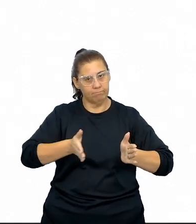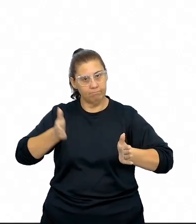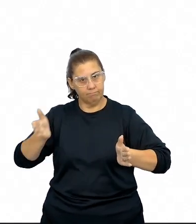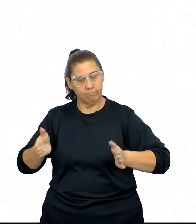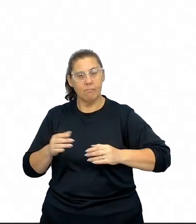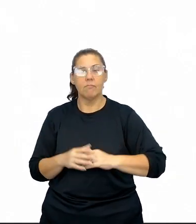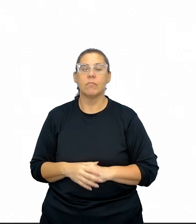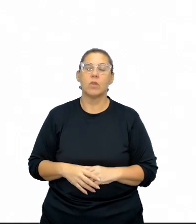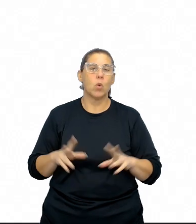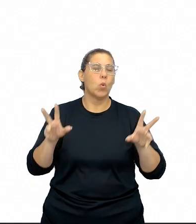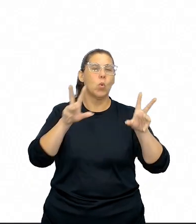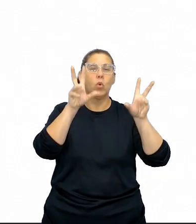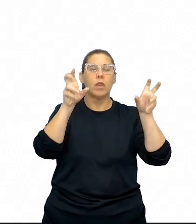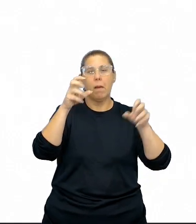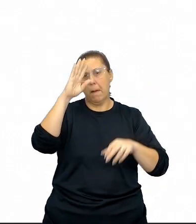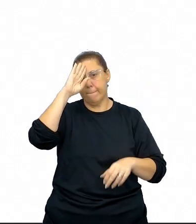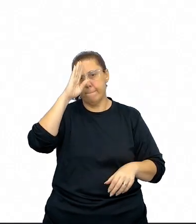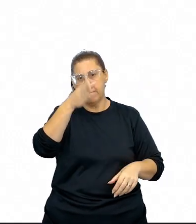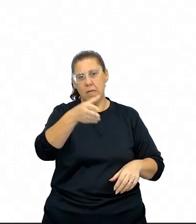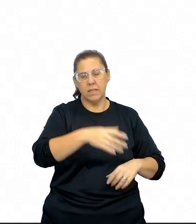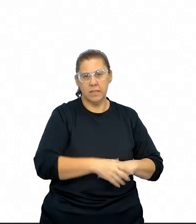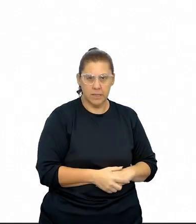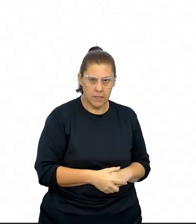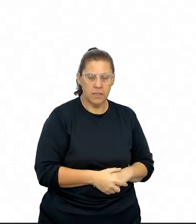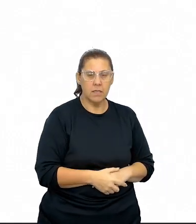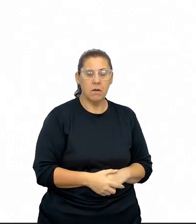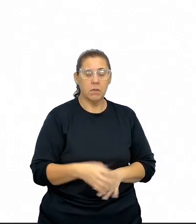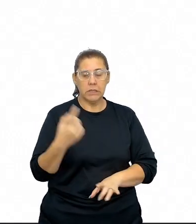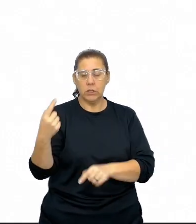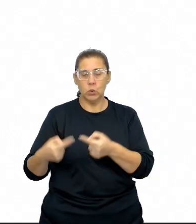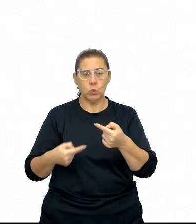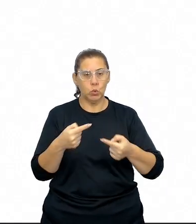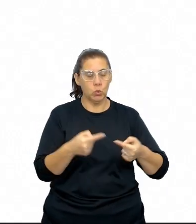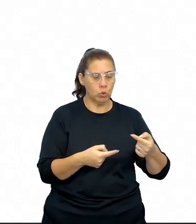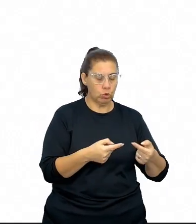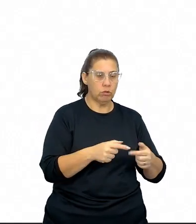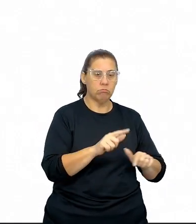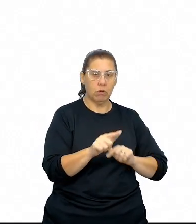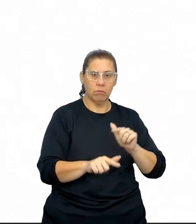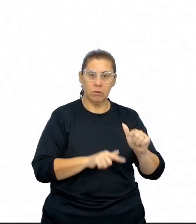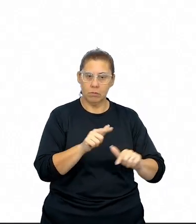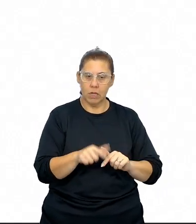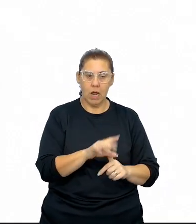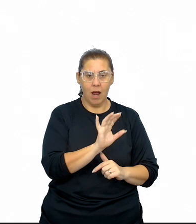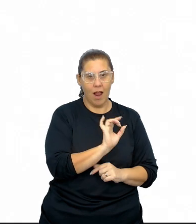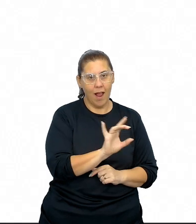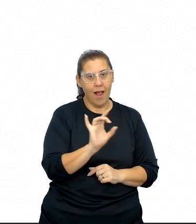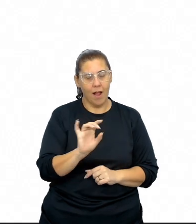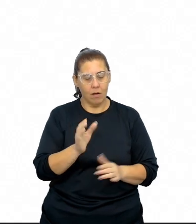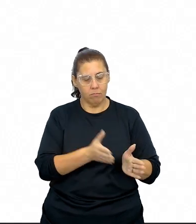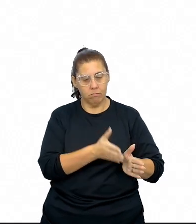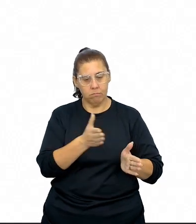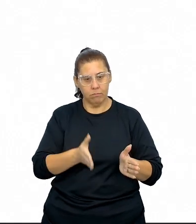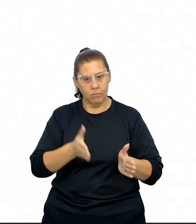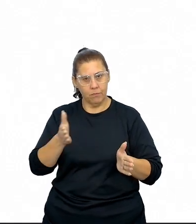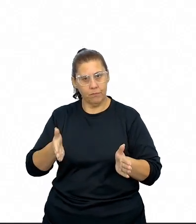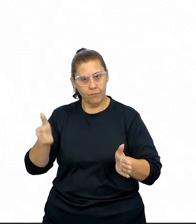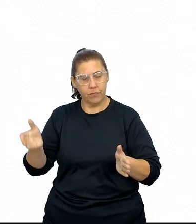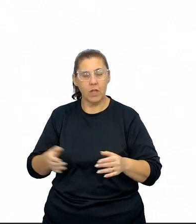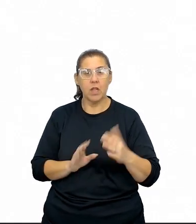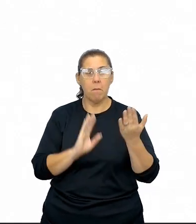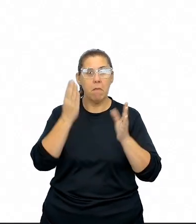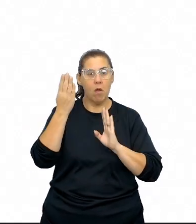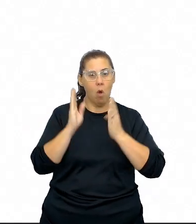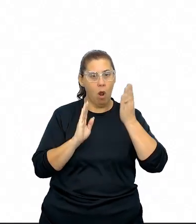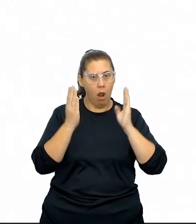em relação aos temas principais a serem abordados, né, e trabalhados em cada uma das sequências de atividades de